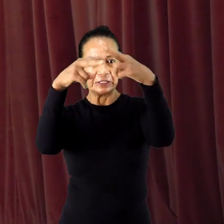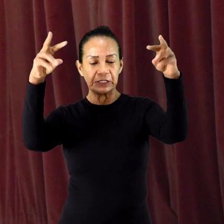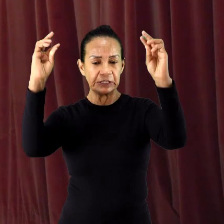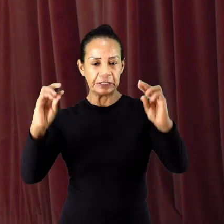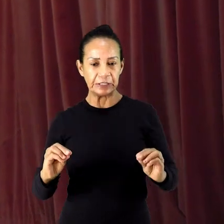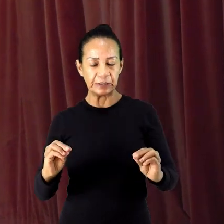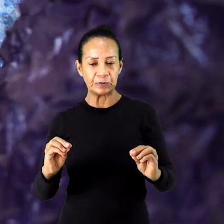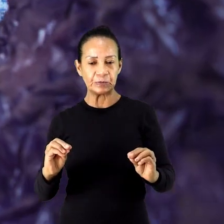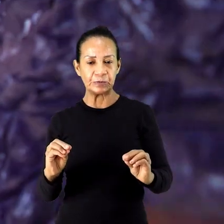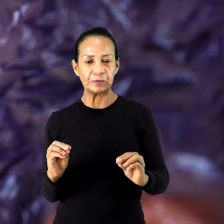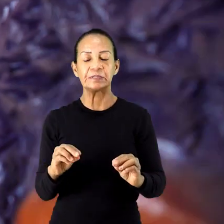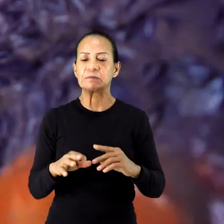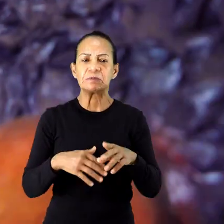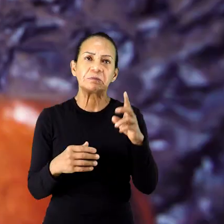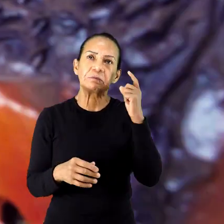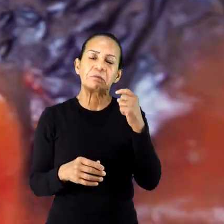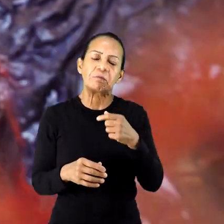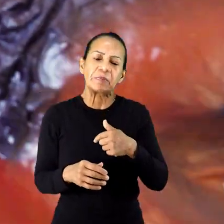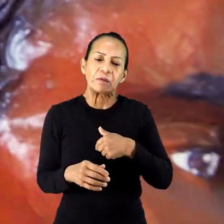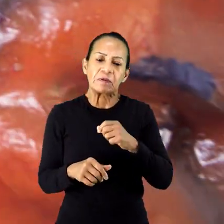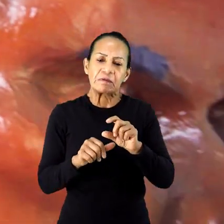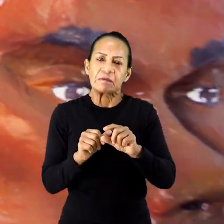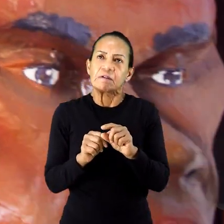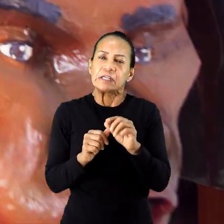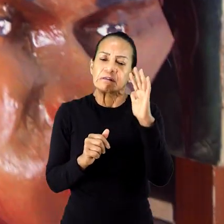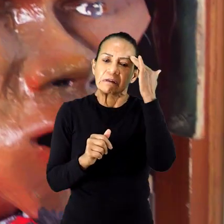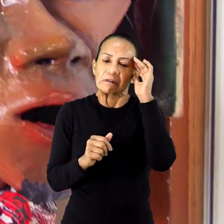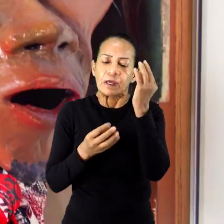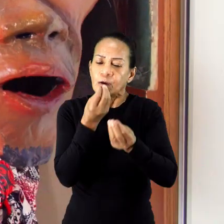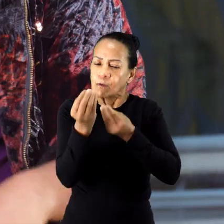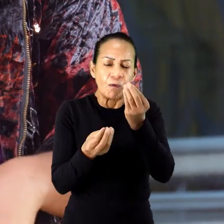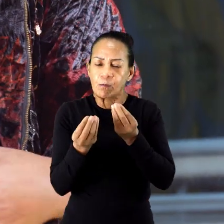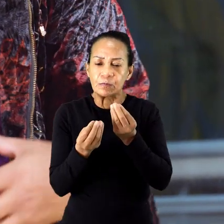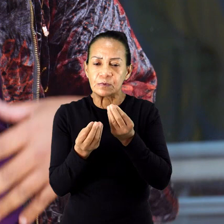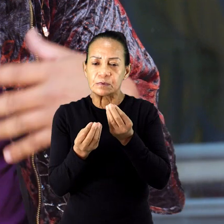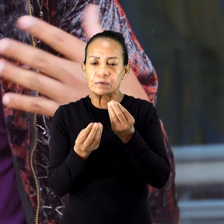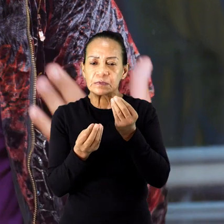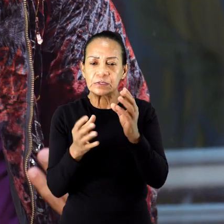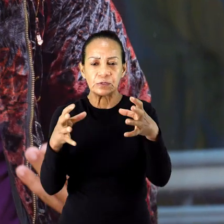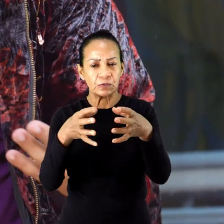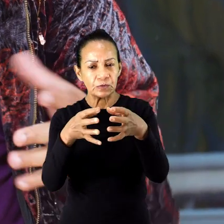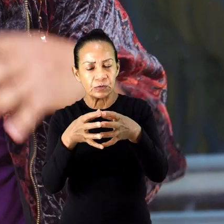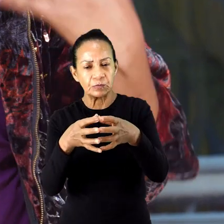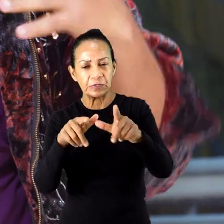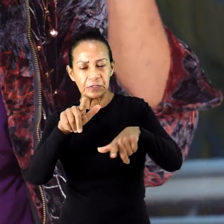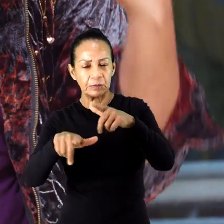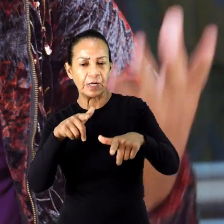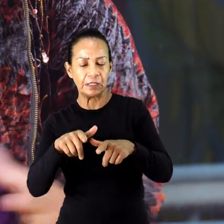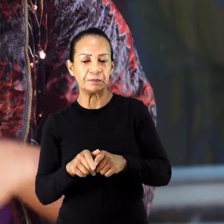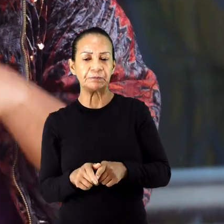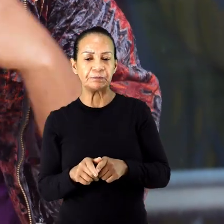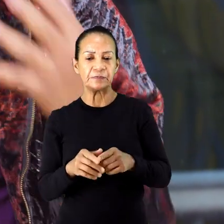performance. Então, o meu trabalho foi entender quais eram as necessidades desses grupos e junto conseguir montar esse cronograma